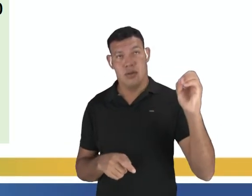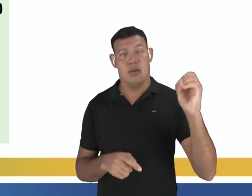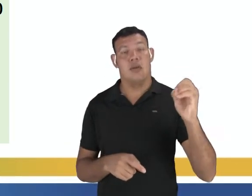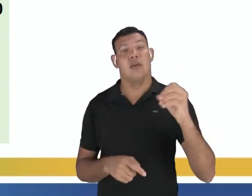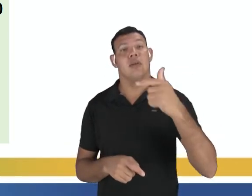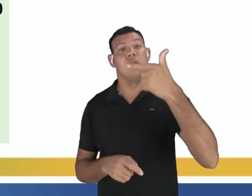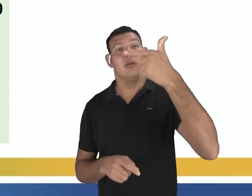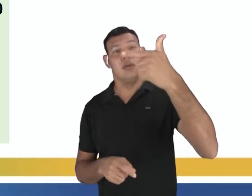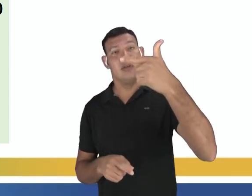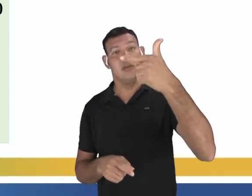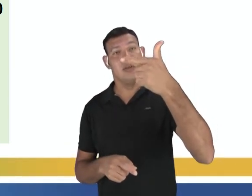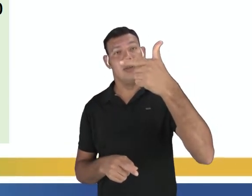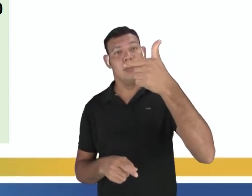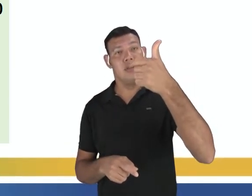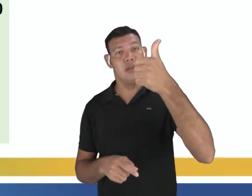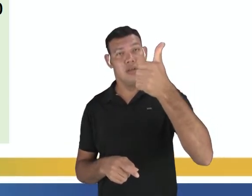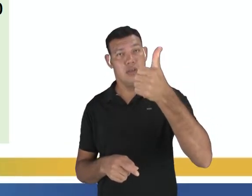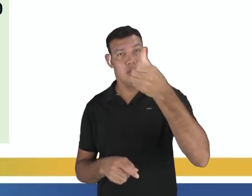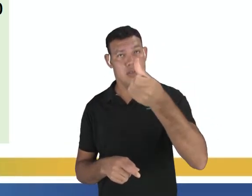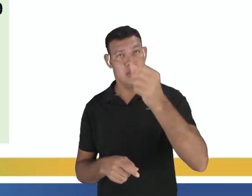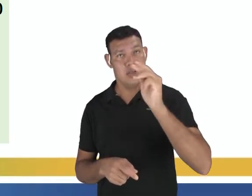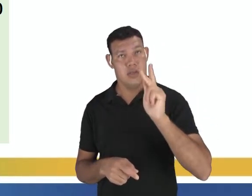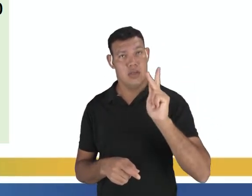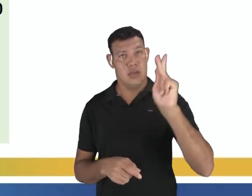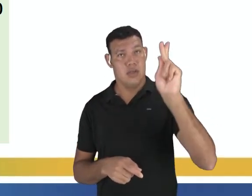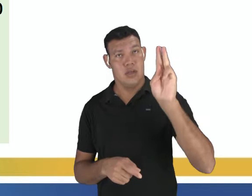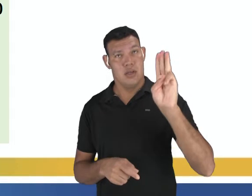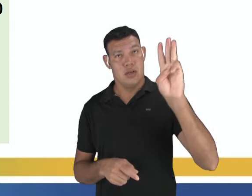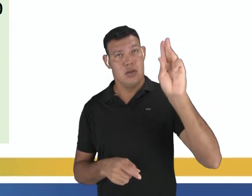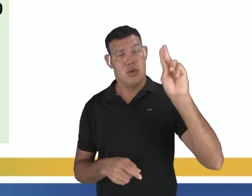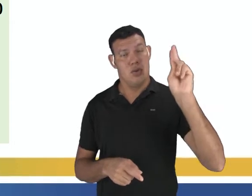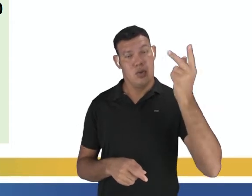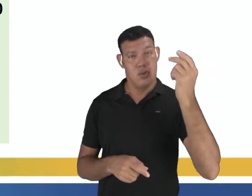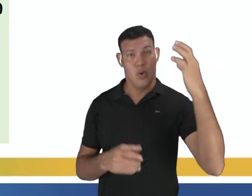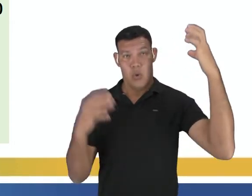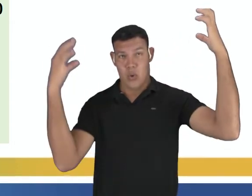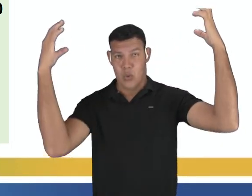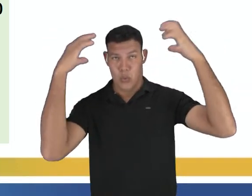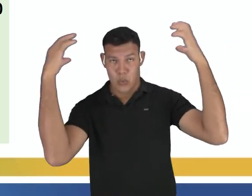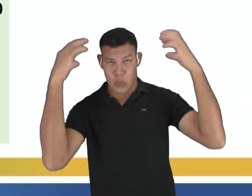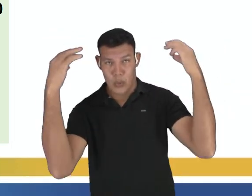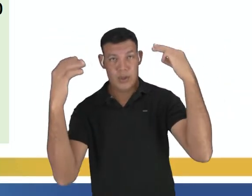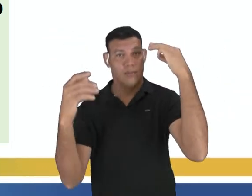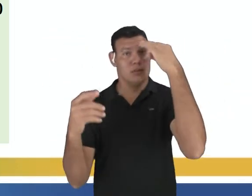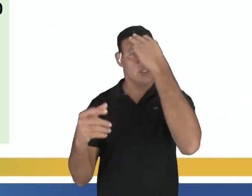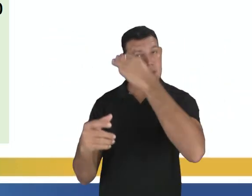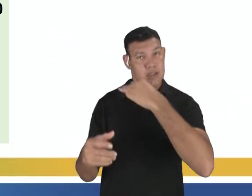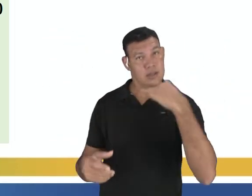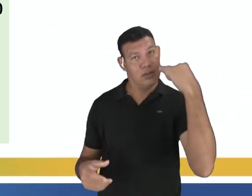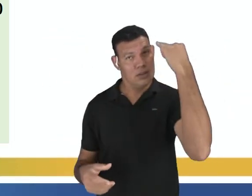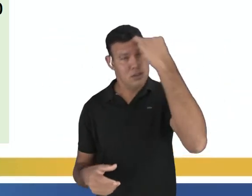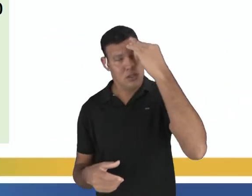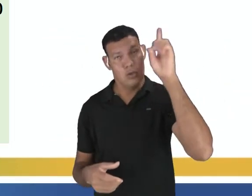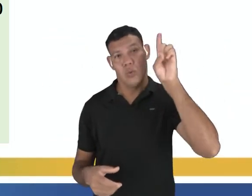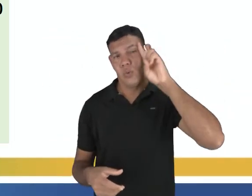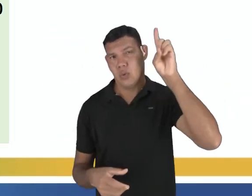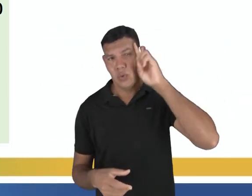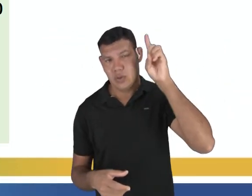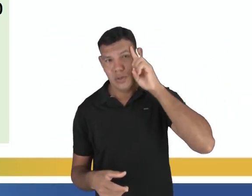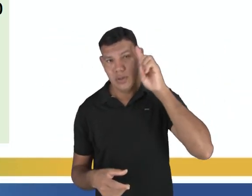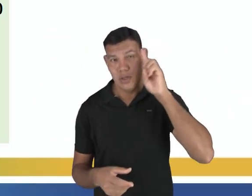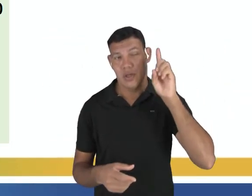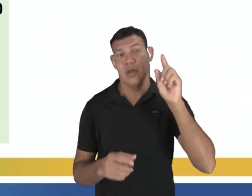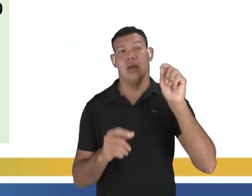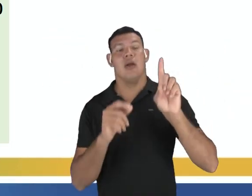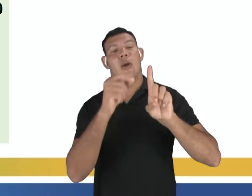de 216 kWh, tá? Então, o chuveiro funcionando 3 horas por dia, né,